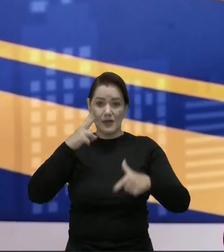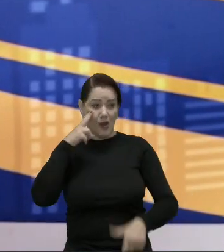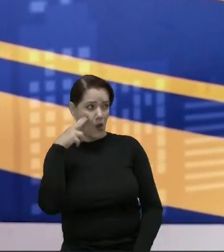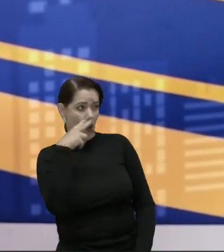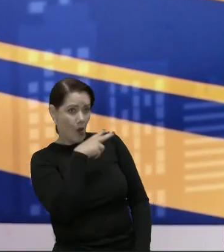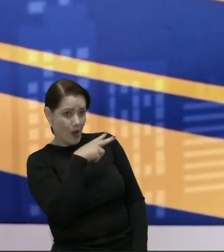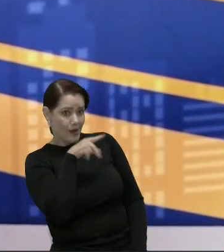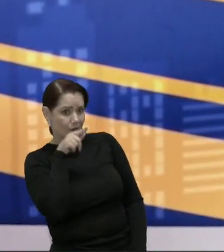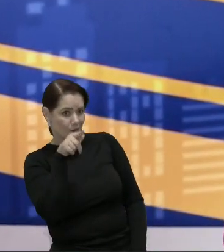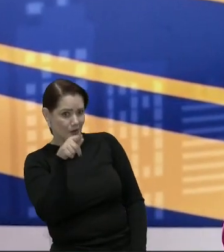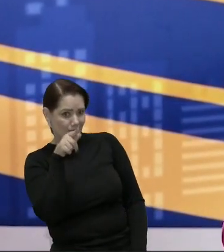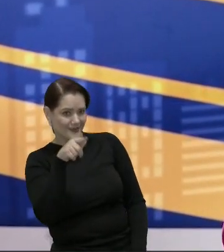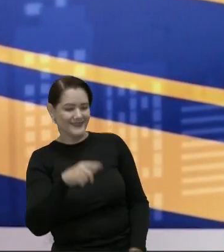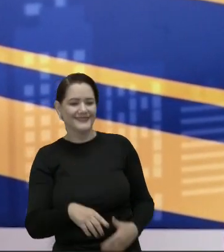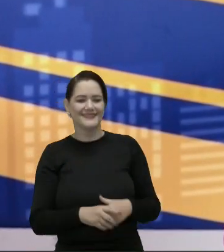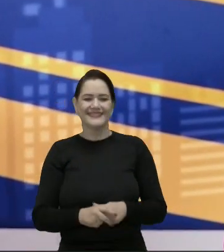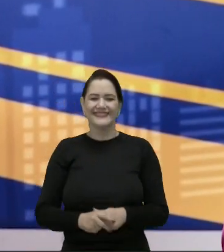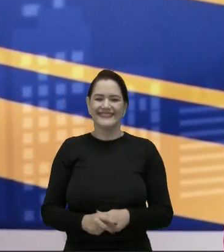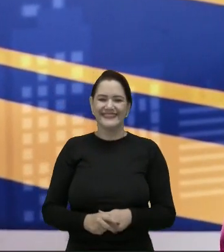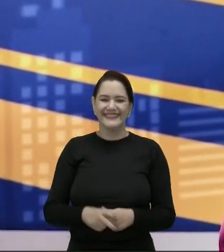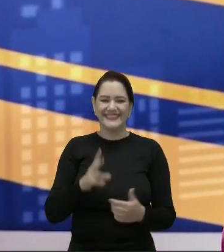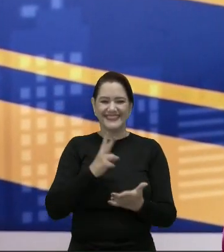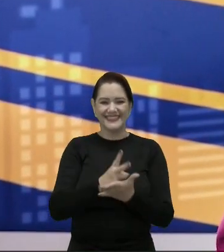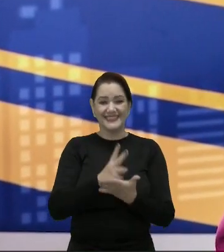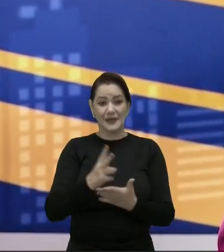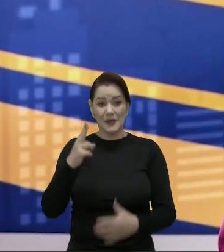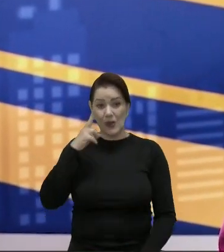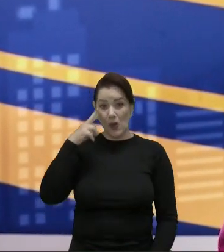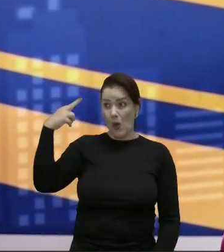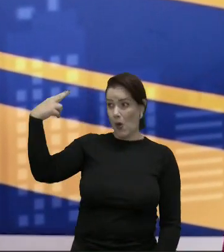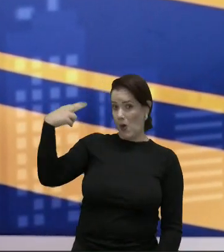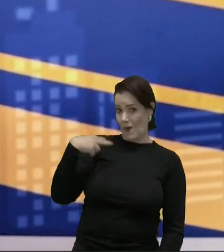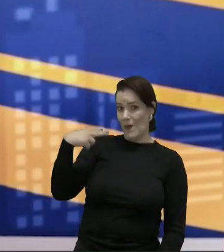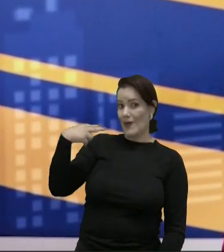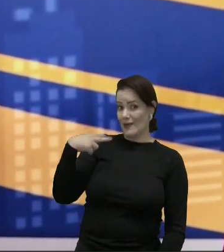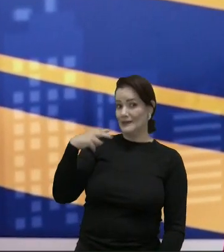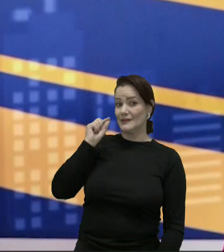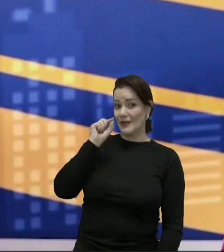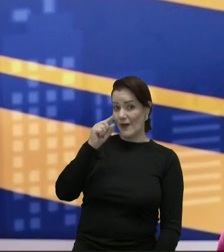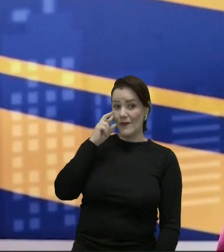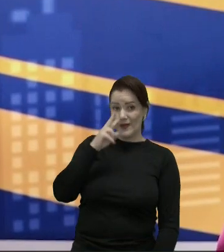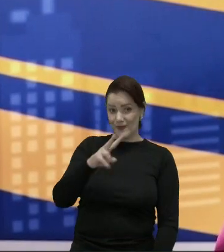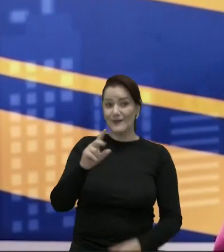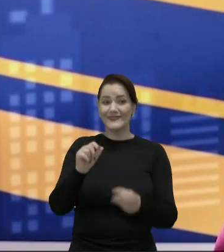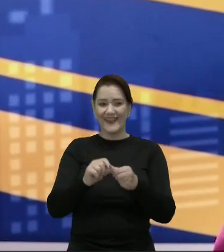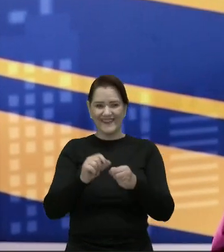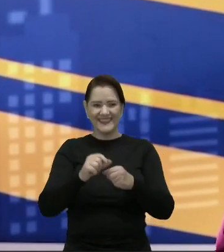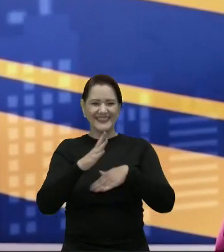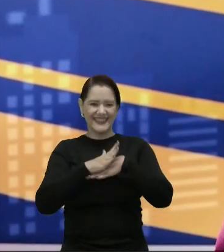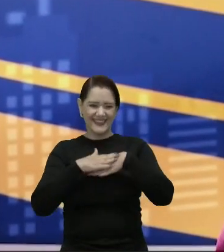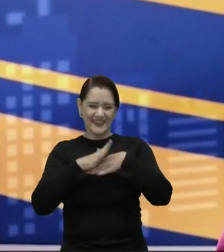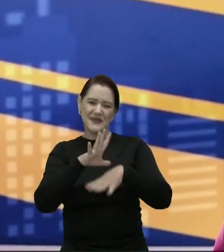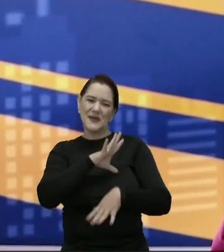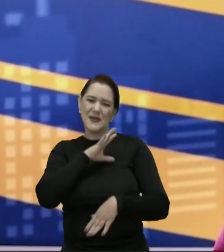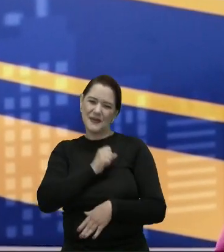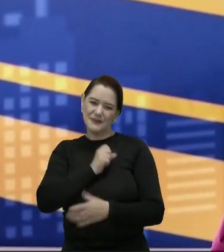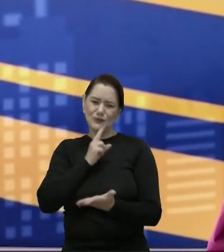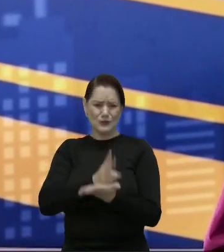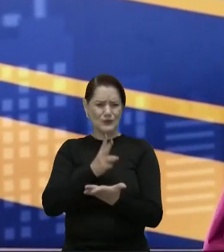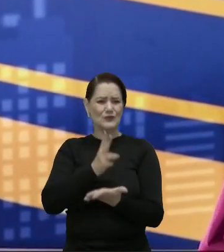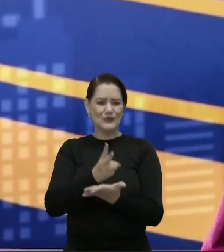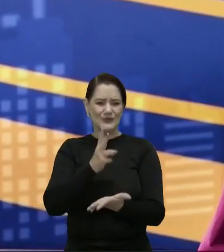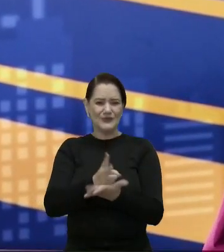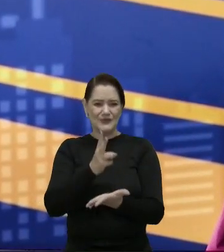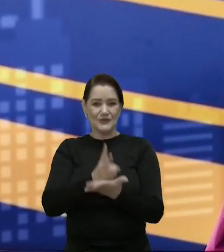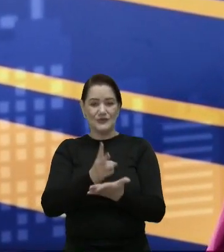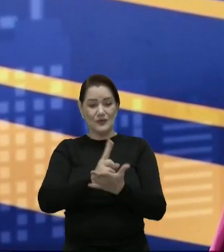olhando para vocês. E aqueles que estão olhando e estão vendo que vocês estão fazendo com carinho. Continue do jeito que vocês são.